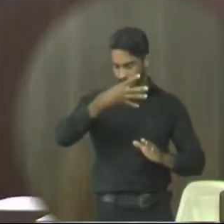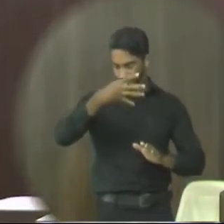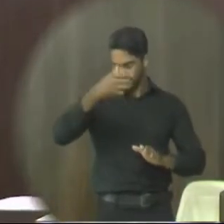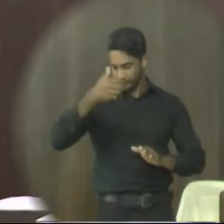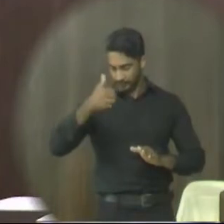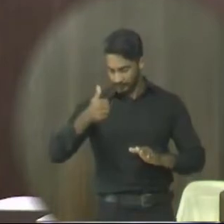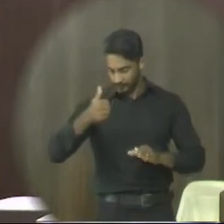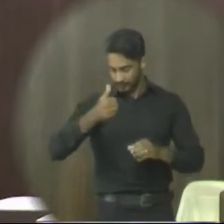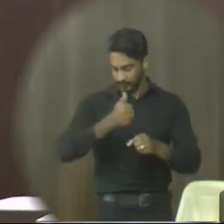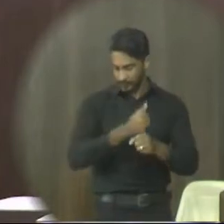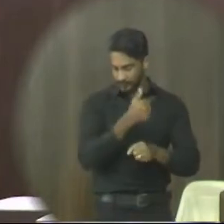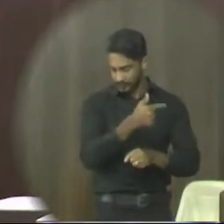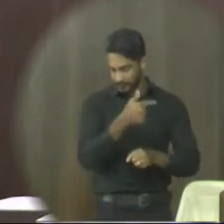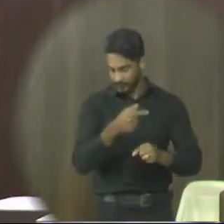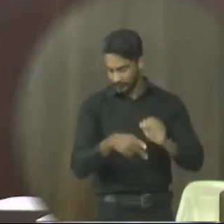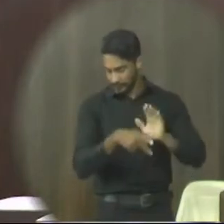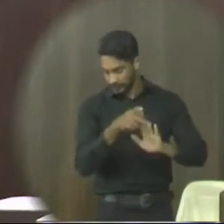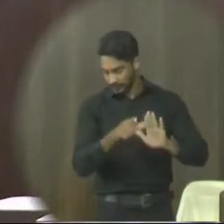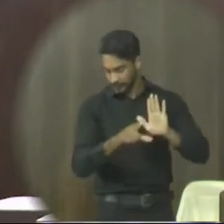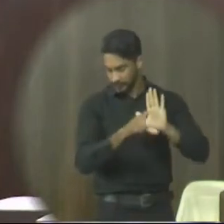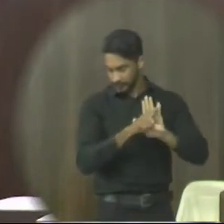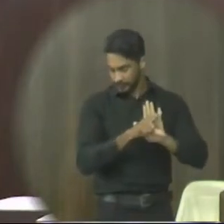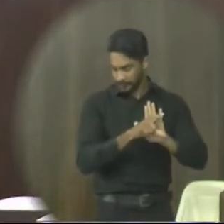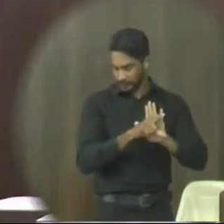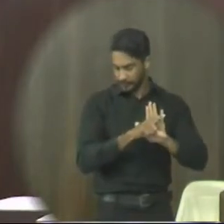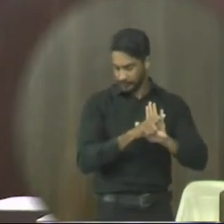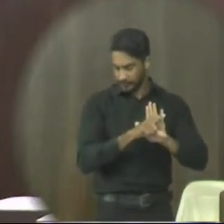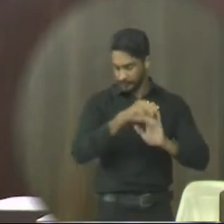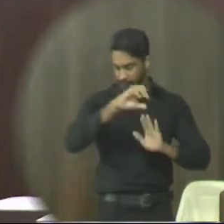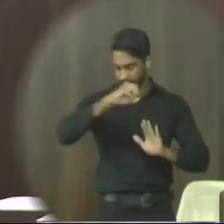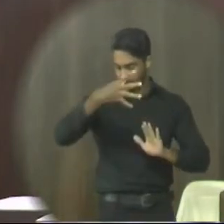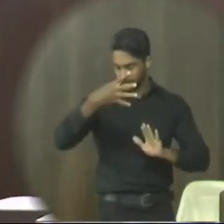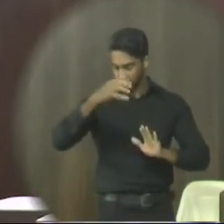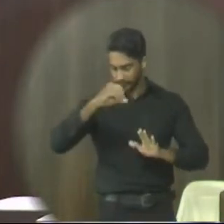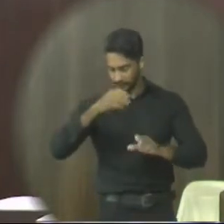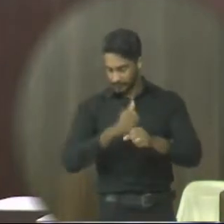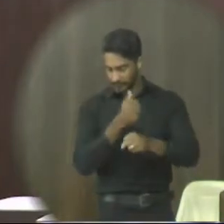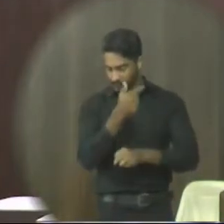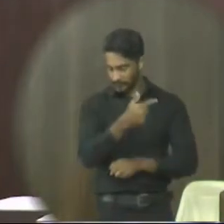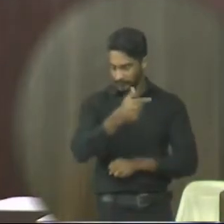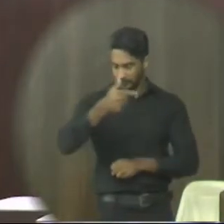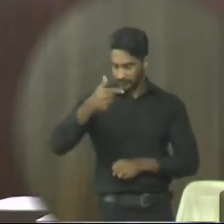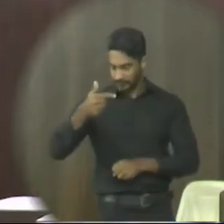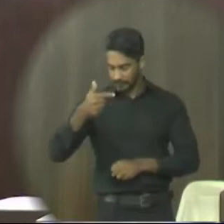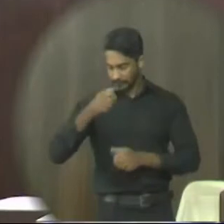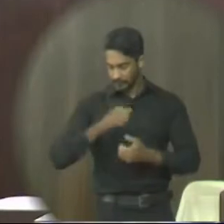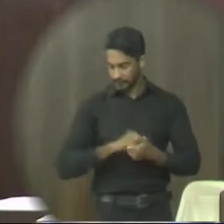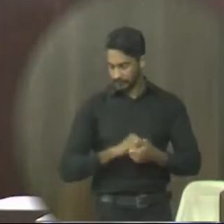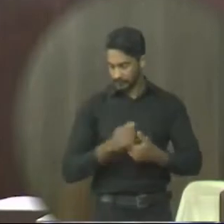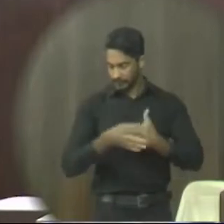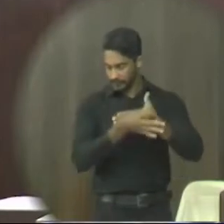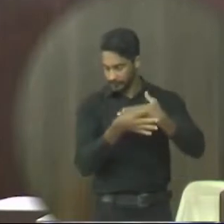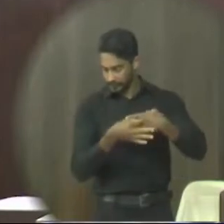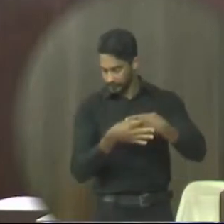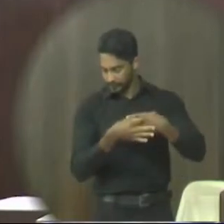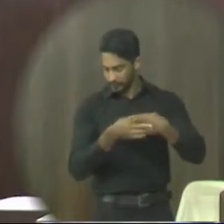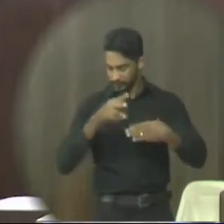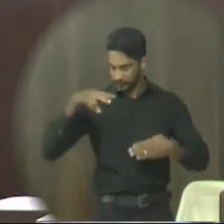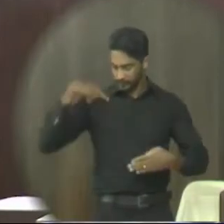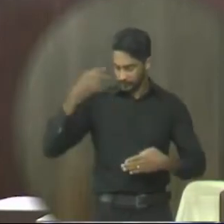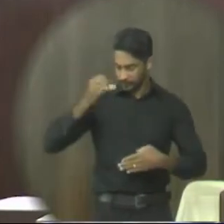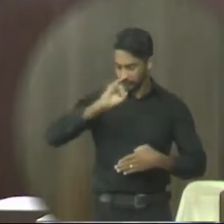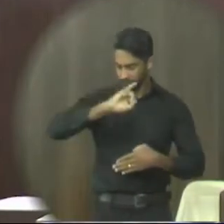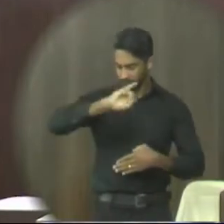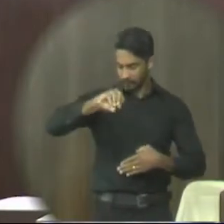Câmara Municipal de Janaúba, projeto de lei 040 de 2022. Autoria, vereador